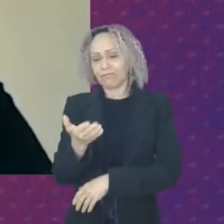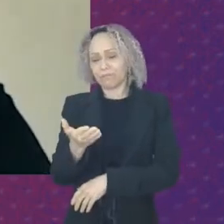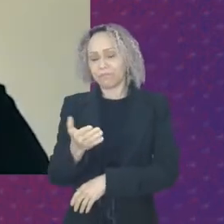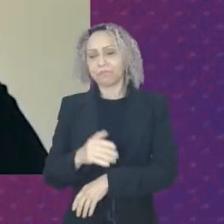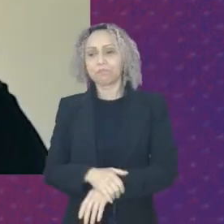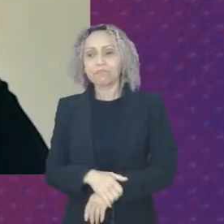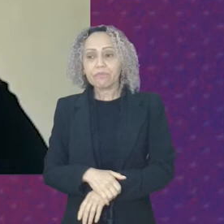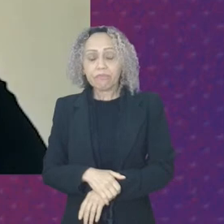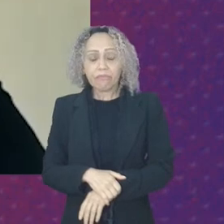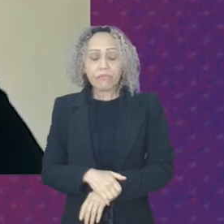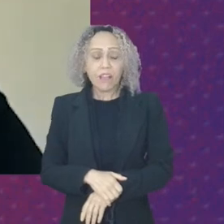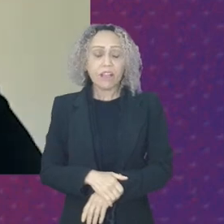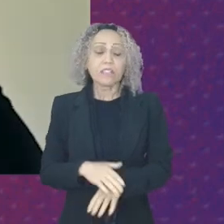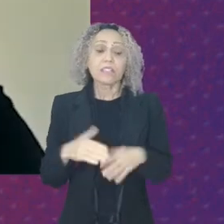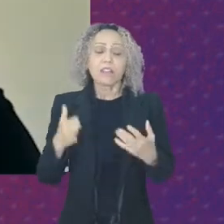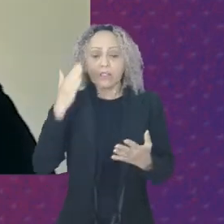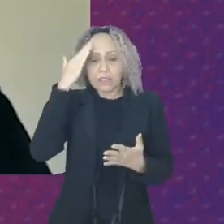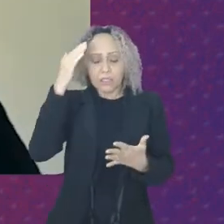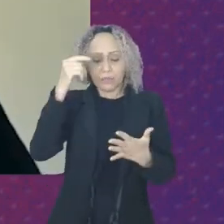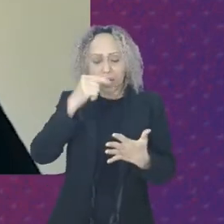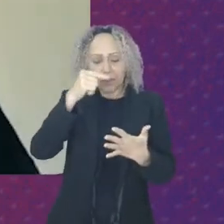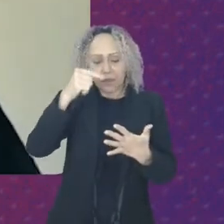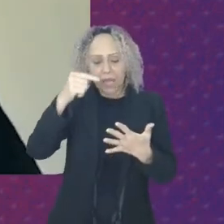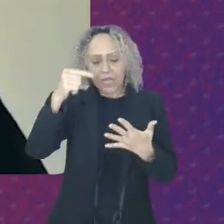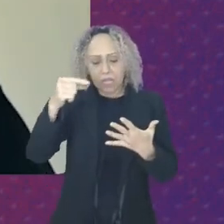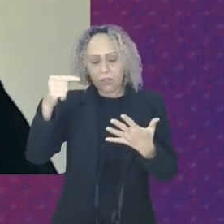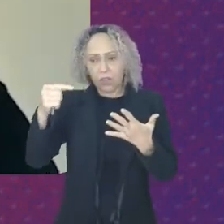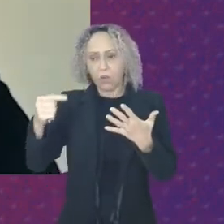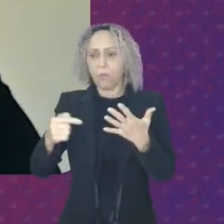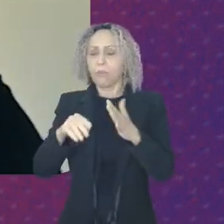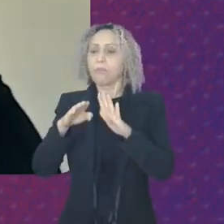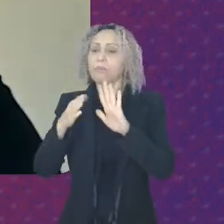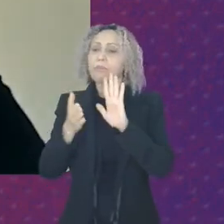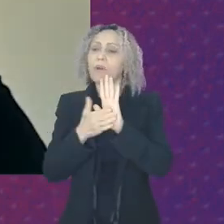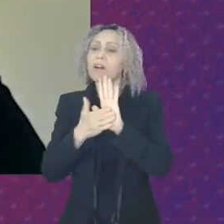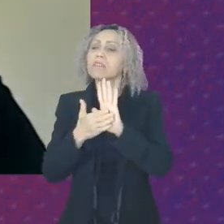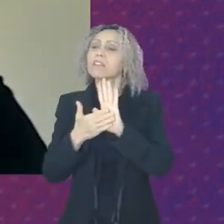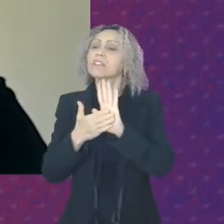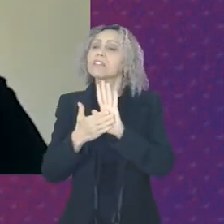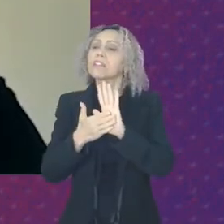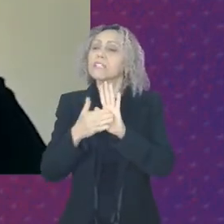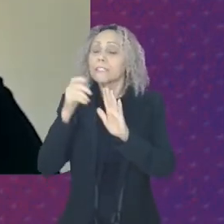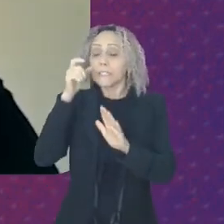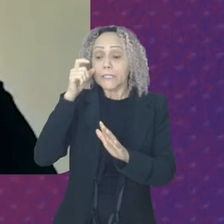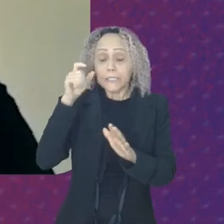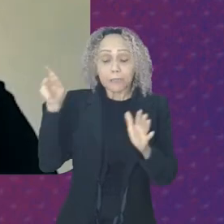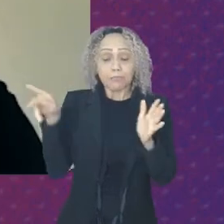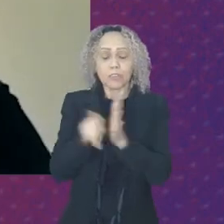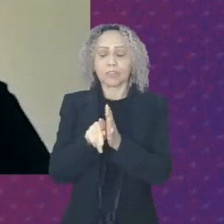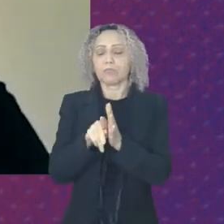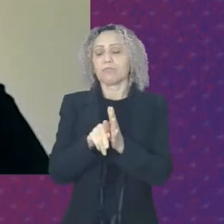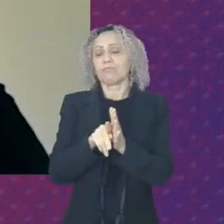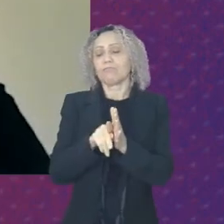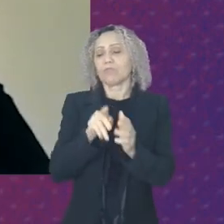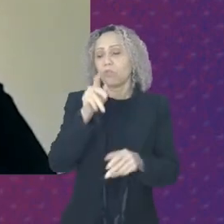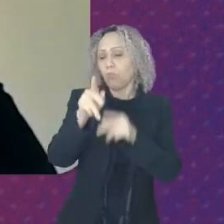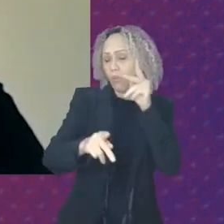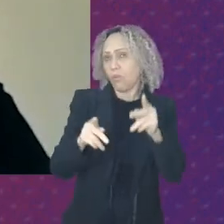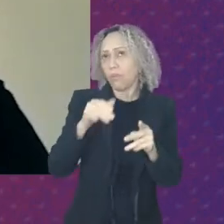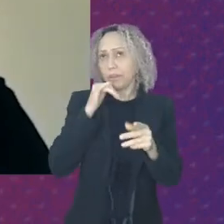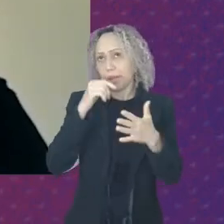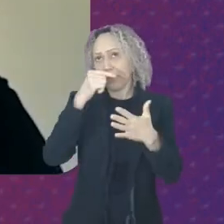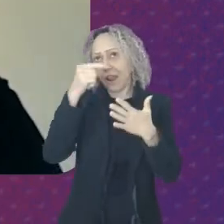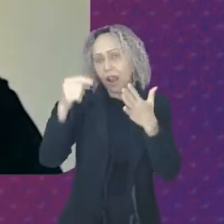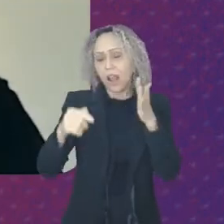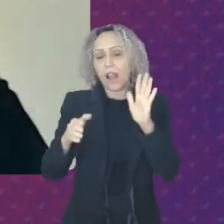pautas que são prioritariamente de interesse do nosso público. São as pautas que tratam da vida das mulheres, do direito das mulheres